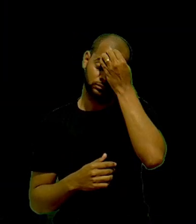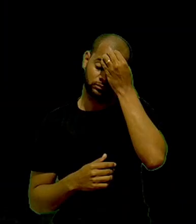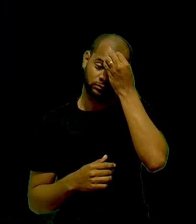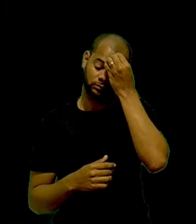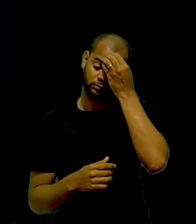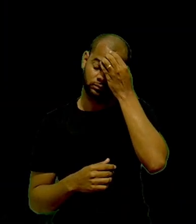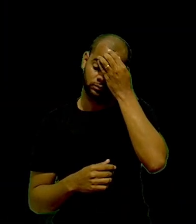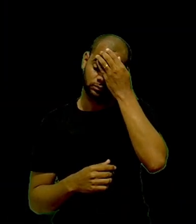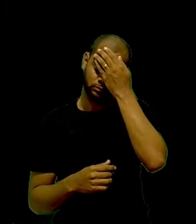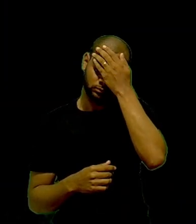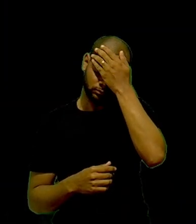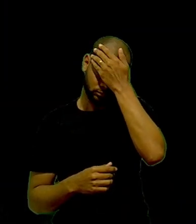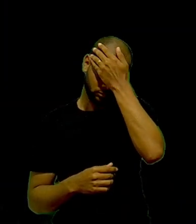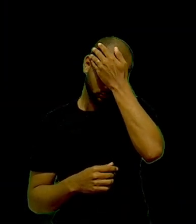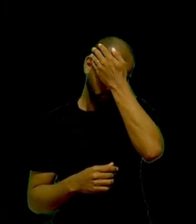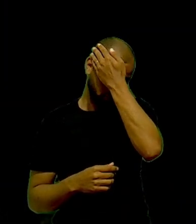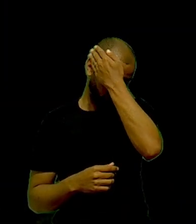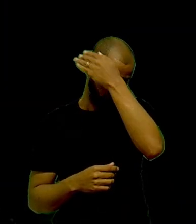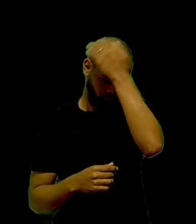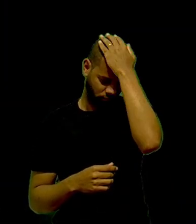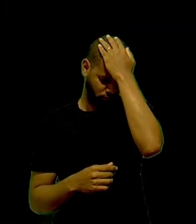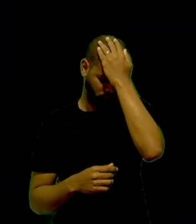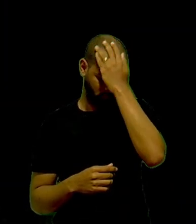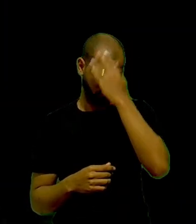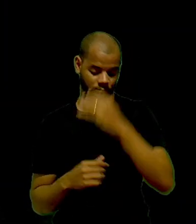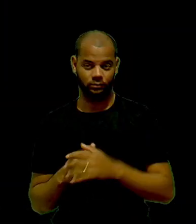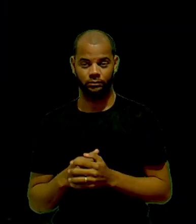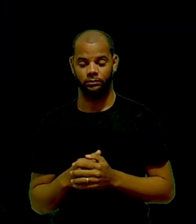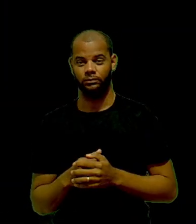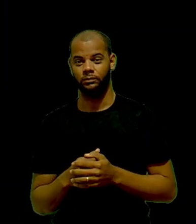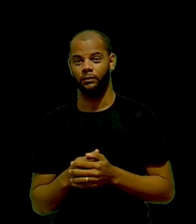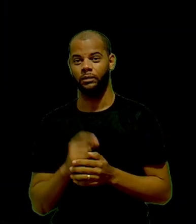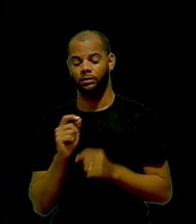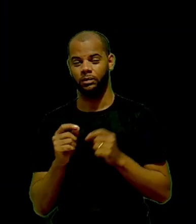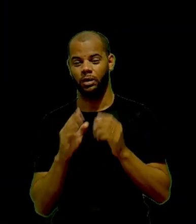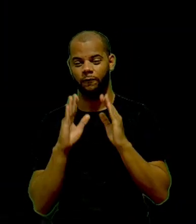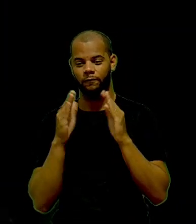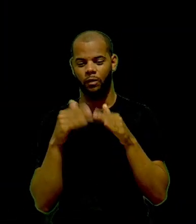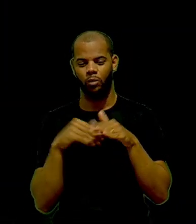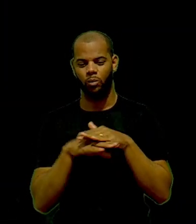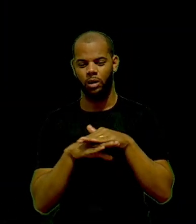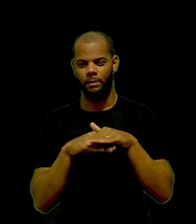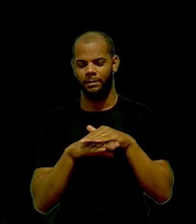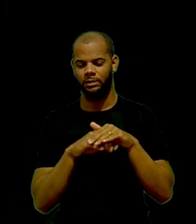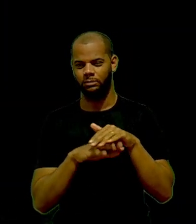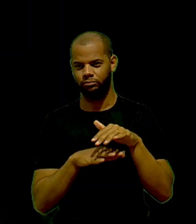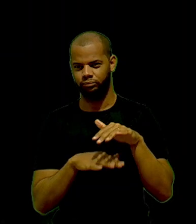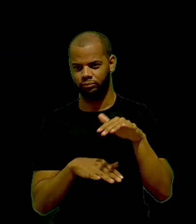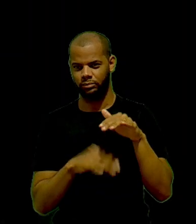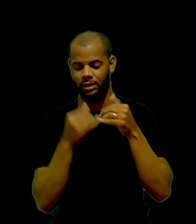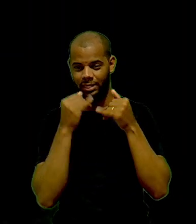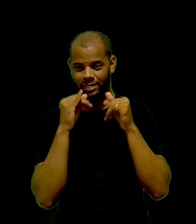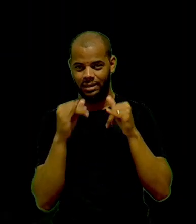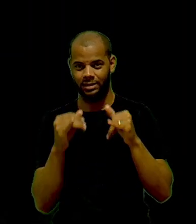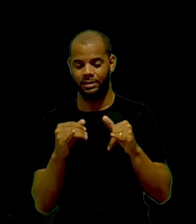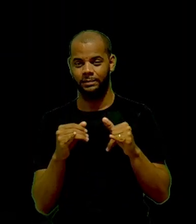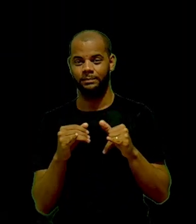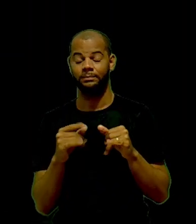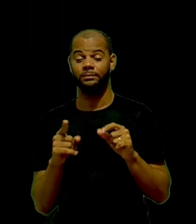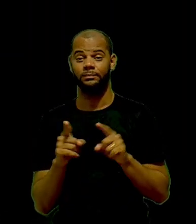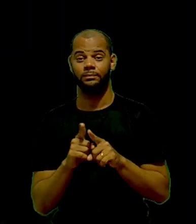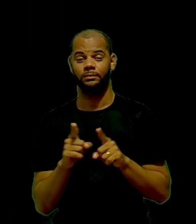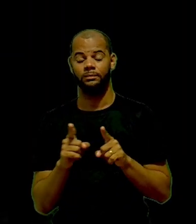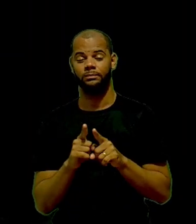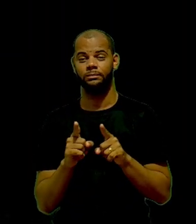A gente está aqui fazendo um foco em armazenamento de energia, né? Então, o armazenamento de energia